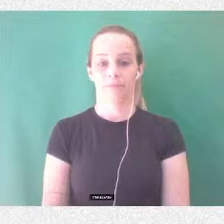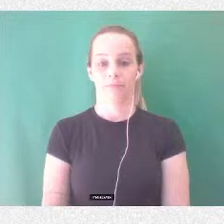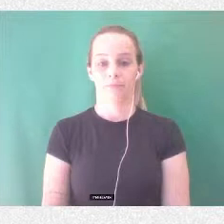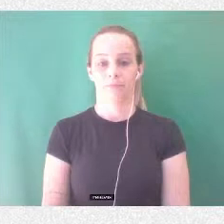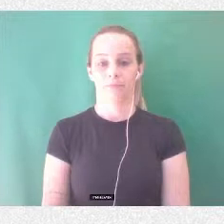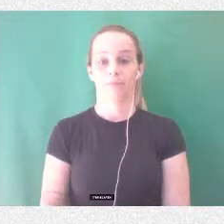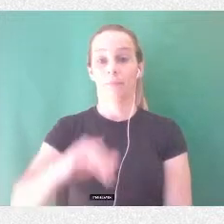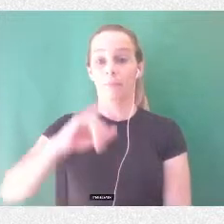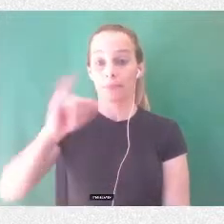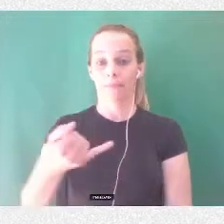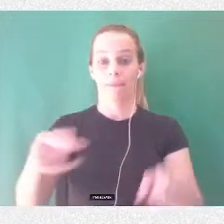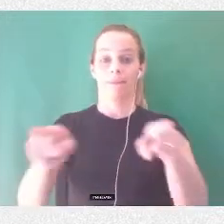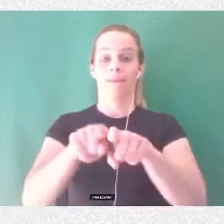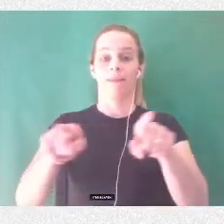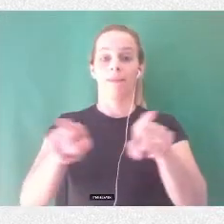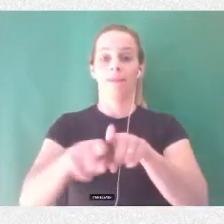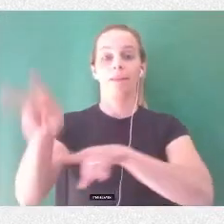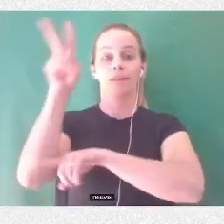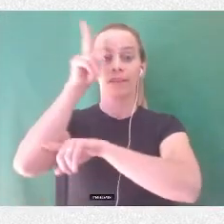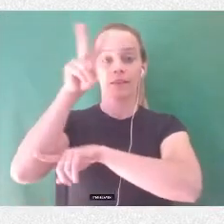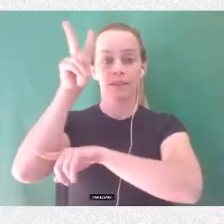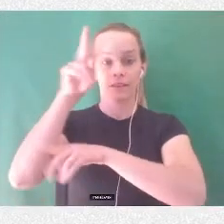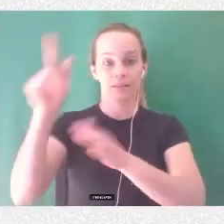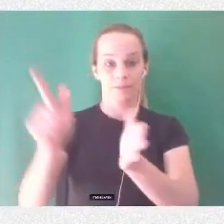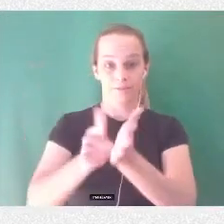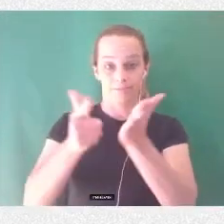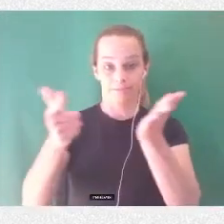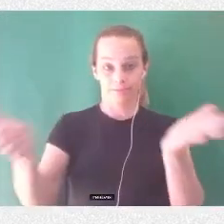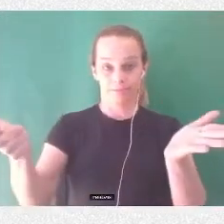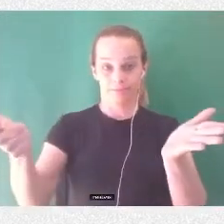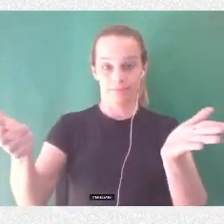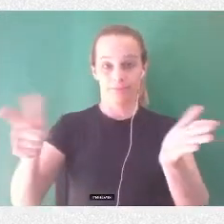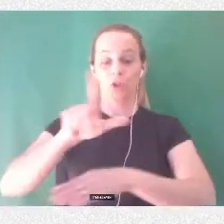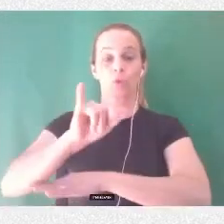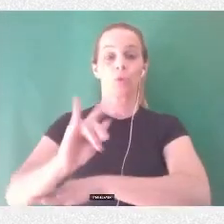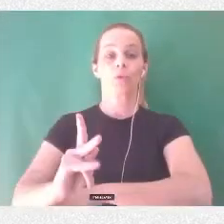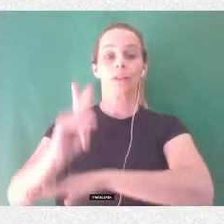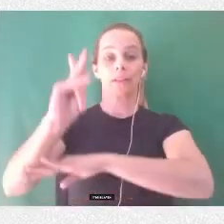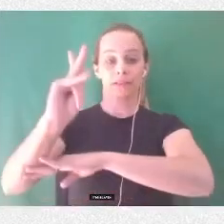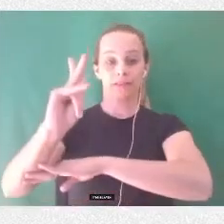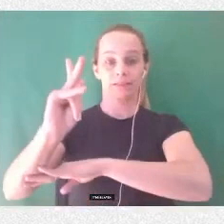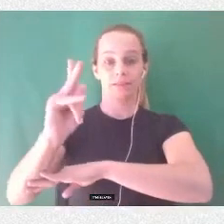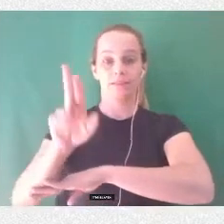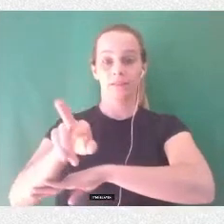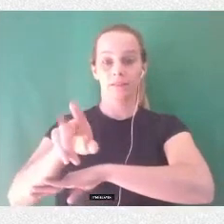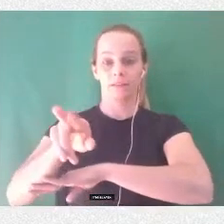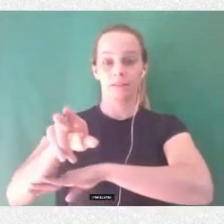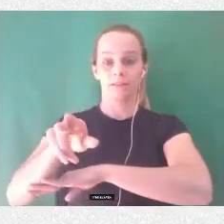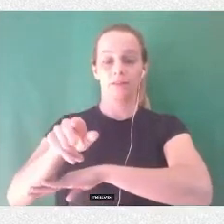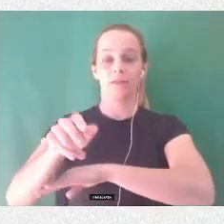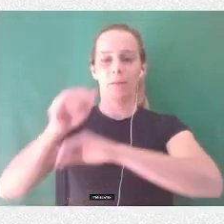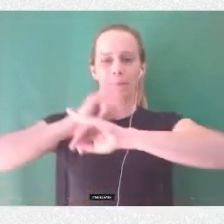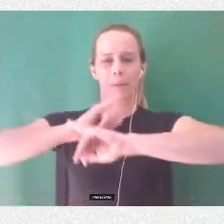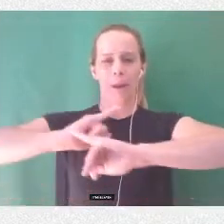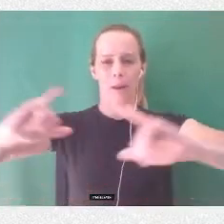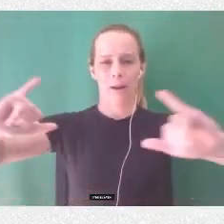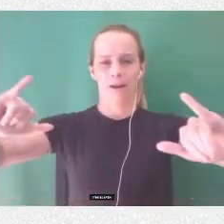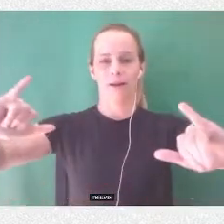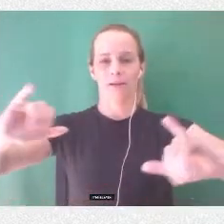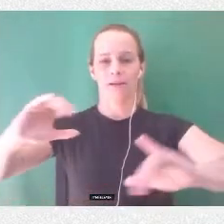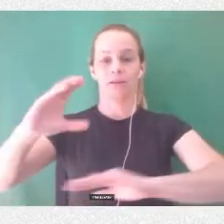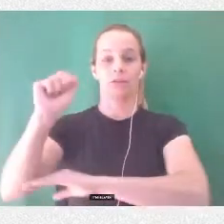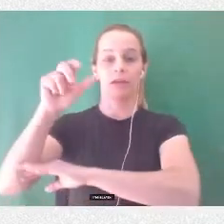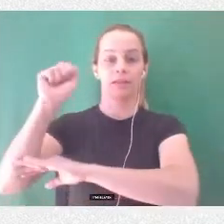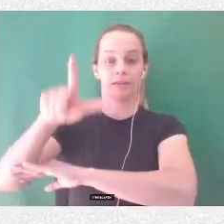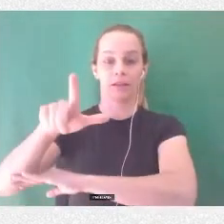Aproveito também para lembrar aos jornalistas que no mesmo link em que é realizada a transmissão pelo canal da UFPR TV